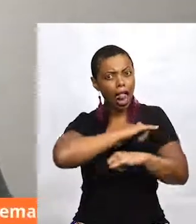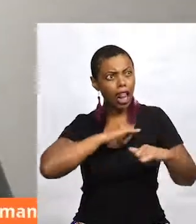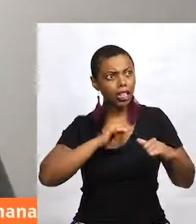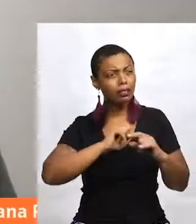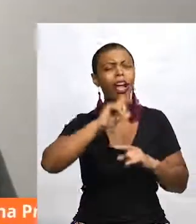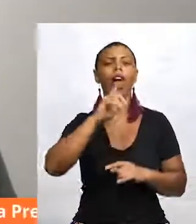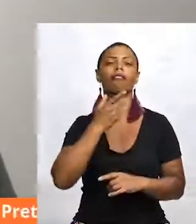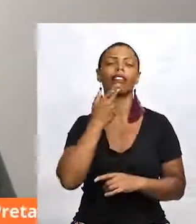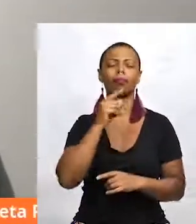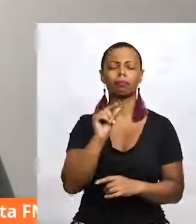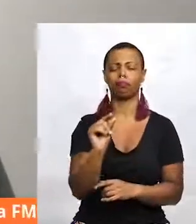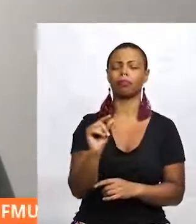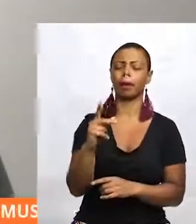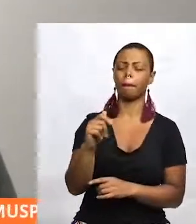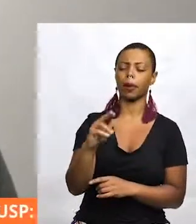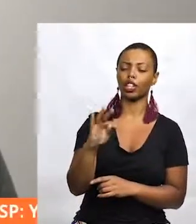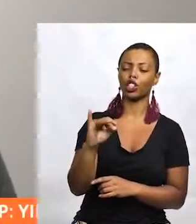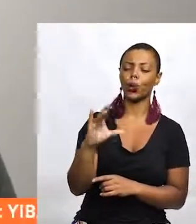aqui,